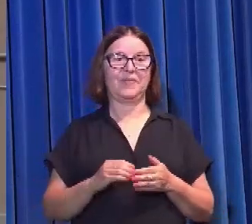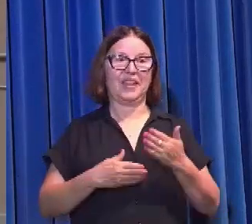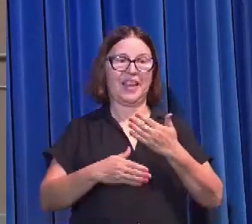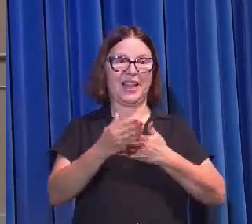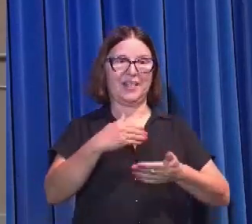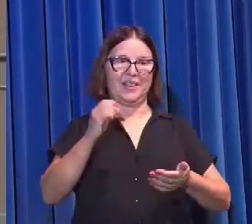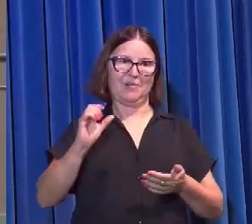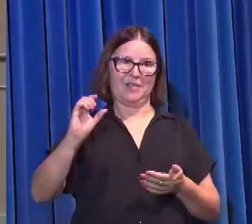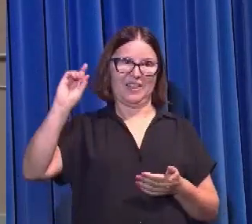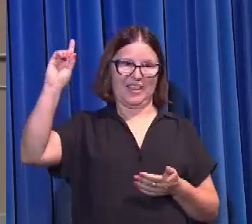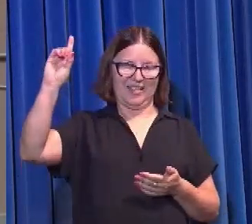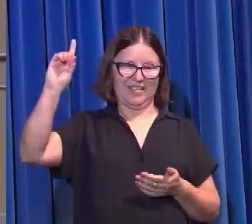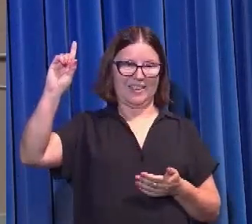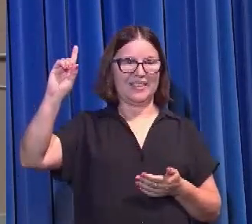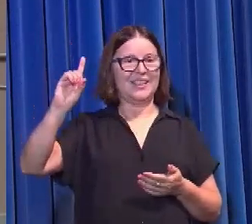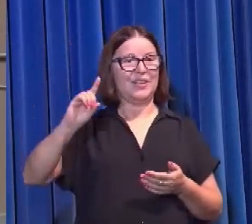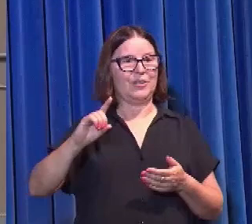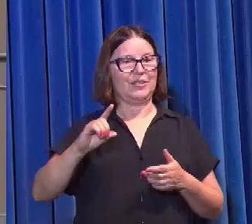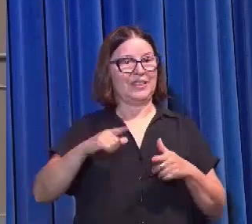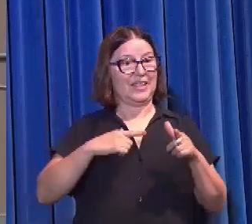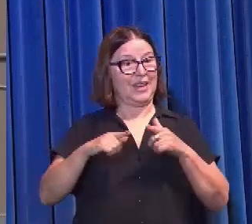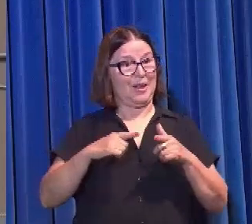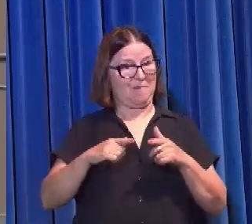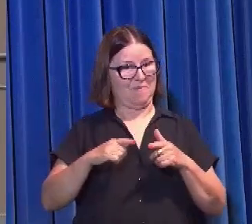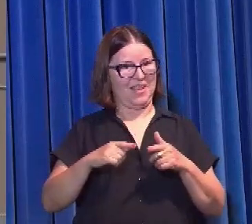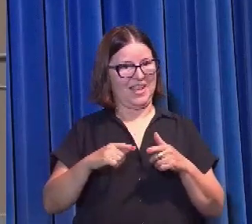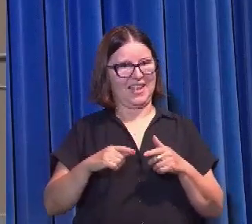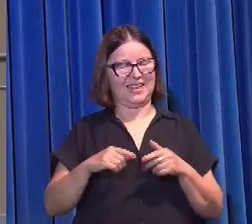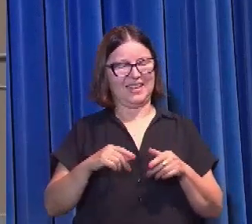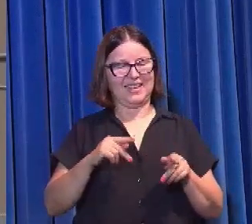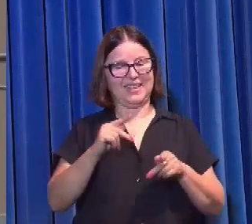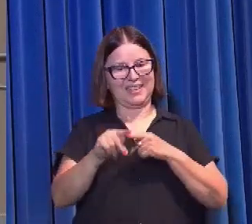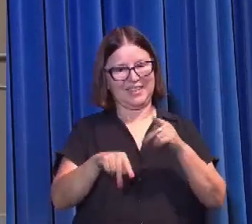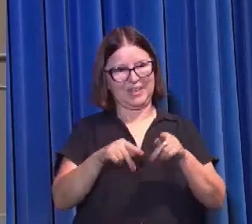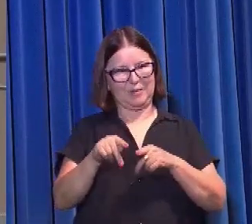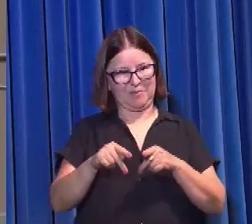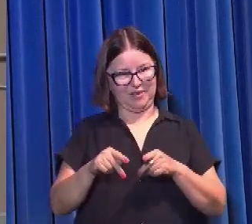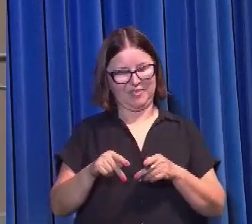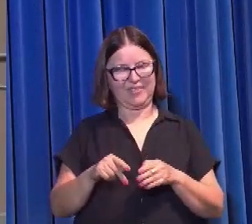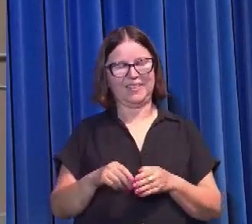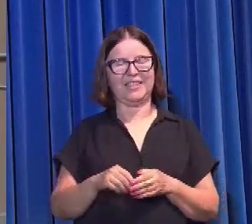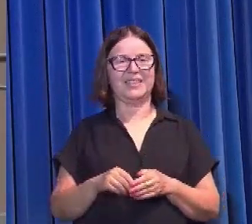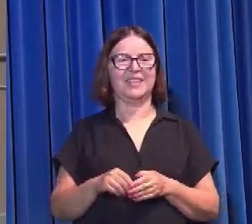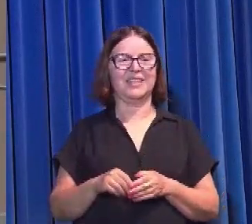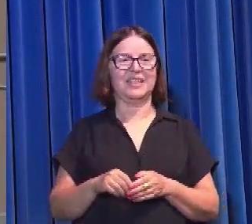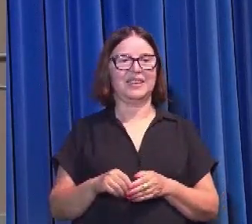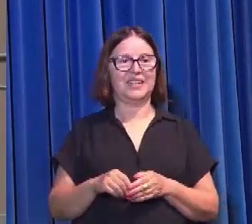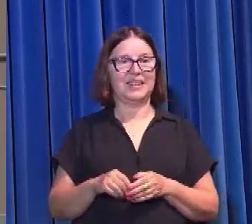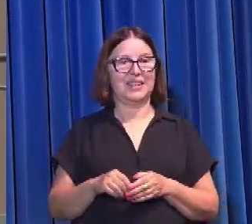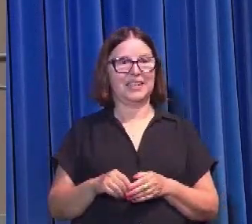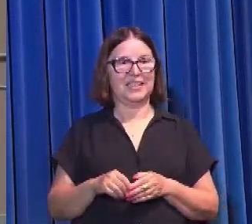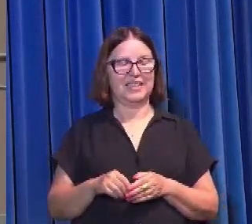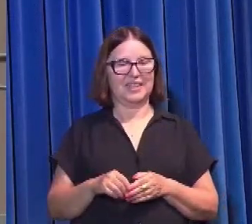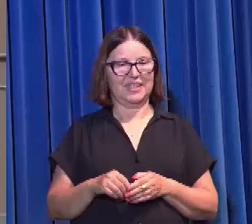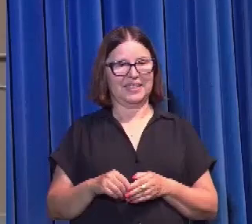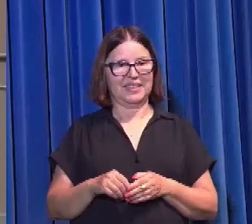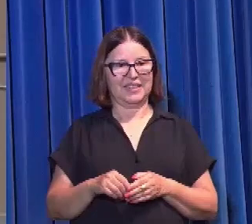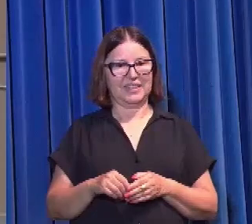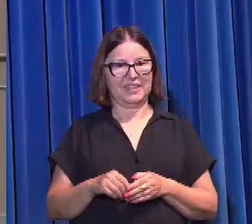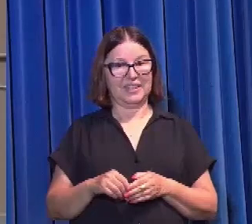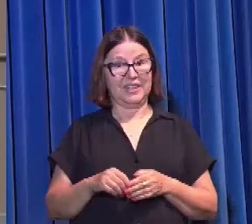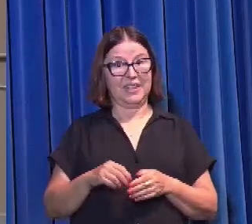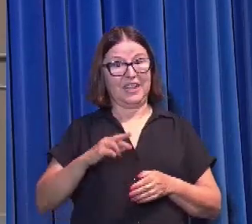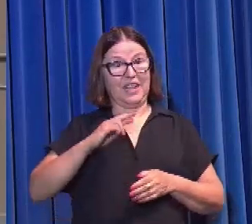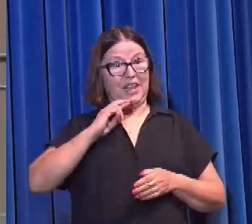na igreja. Os santos são edificados, são trabalhados pelo Espírito. E eles respondem com